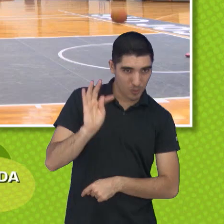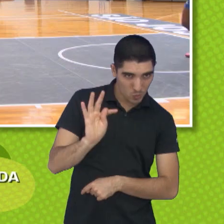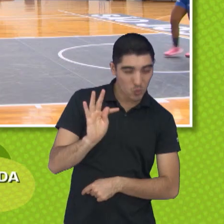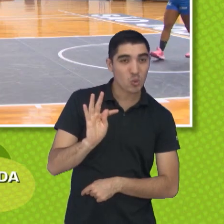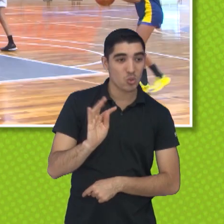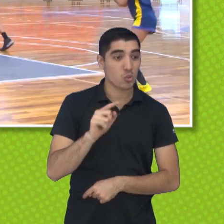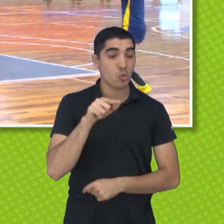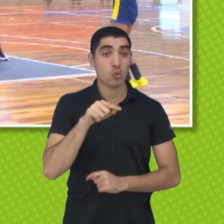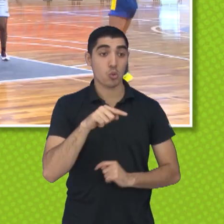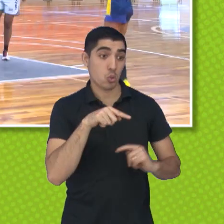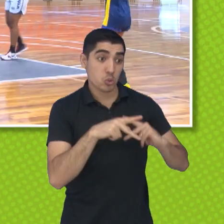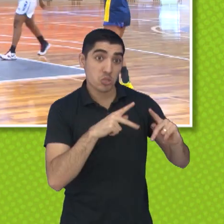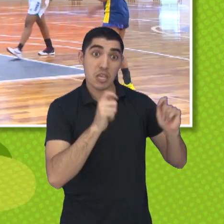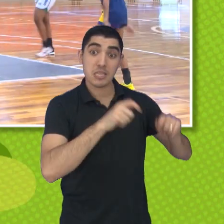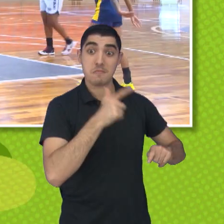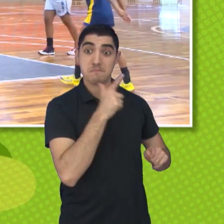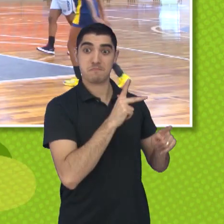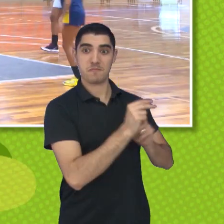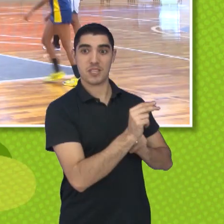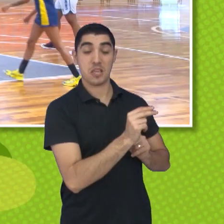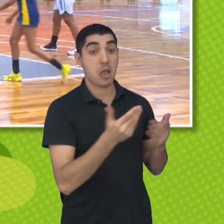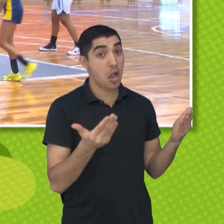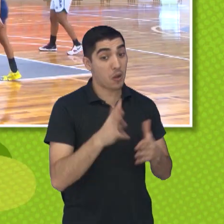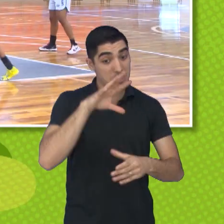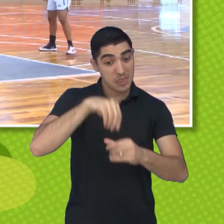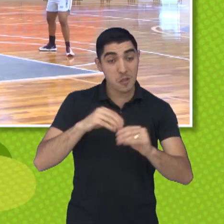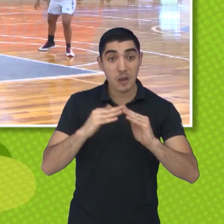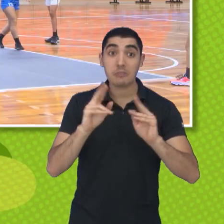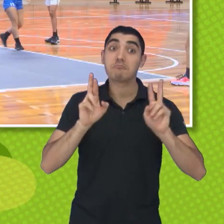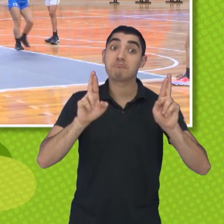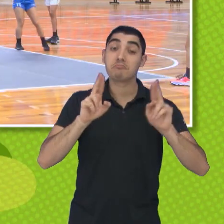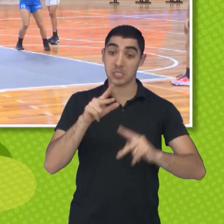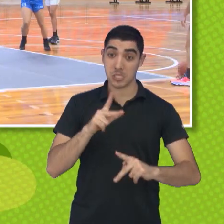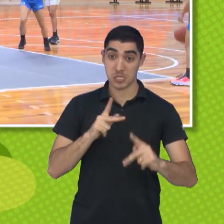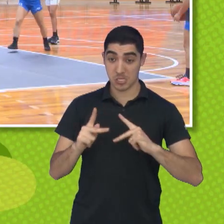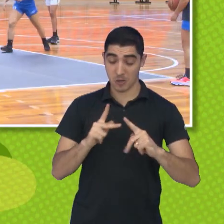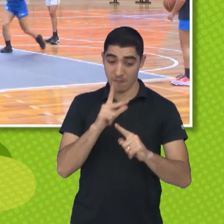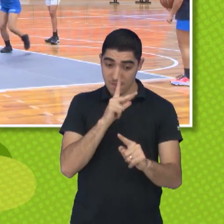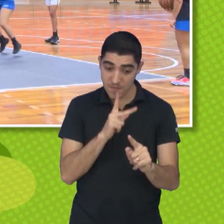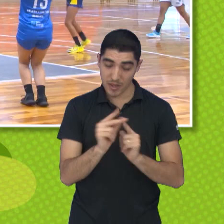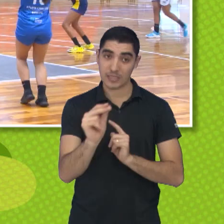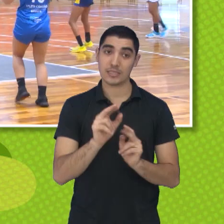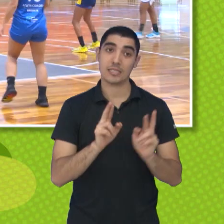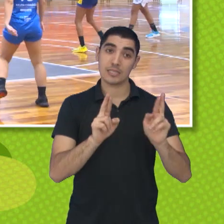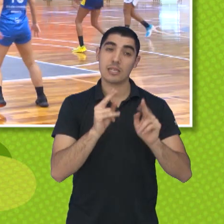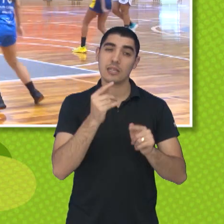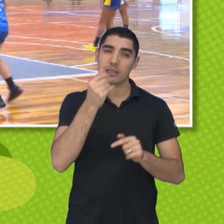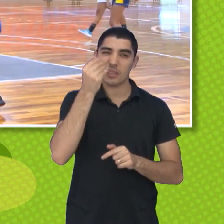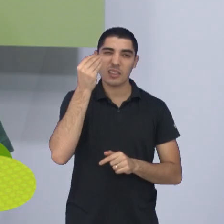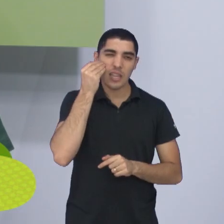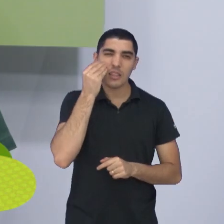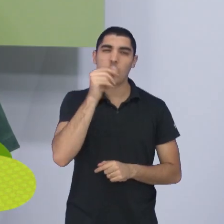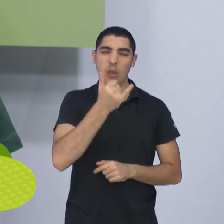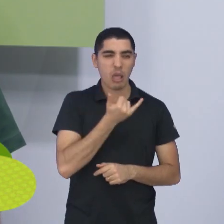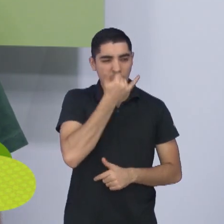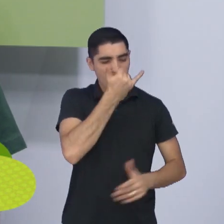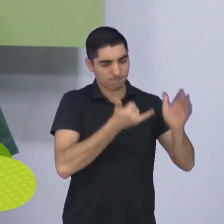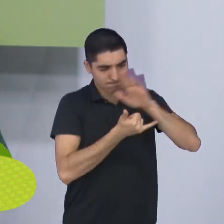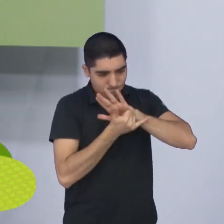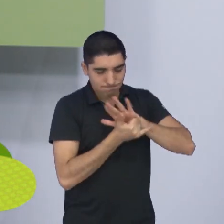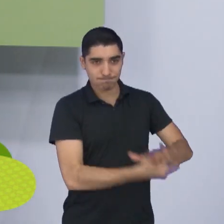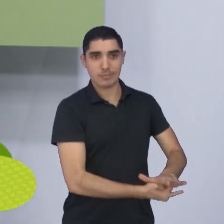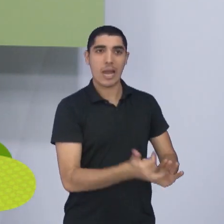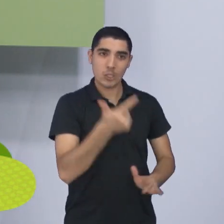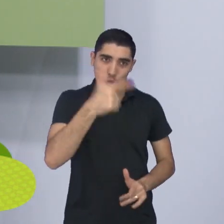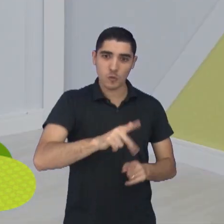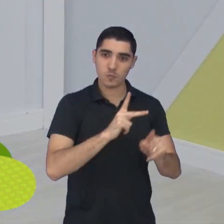campeonato, venceu. Vamos ver se agora em casa o São José consegue tirar, né, essa má sorte e voltar a vencer na